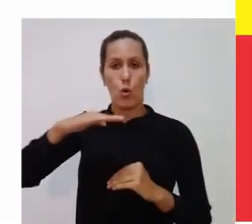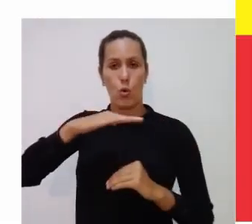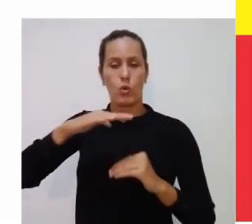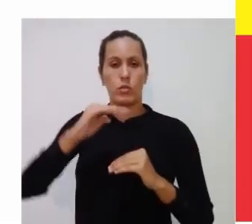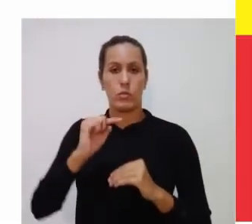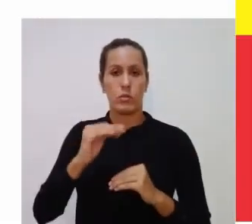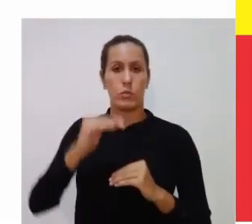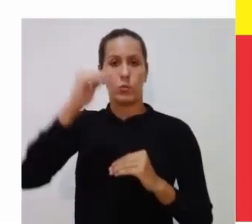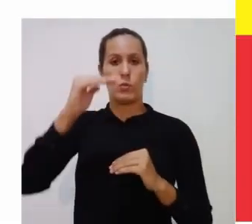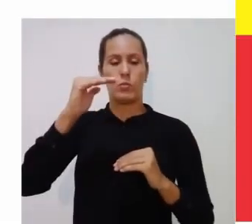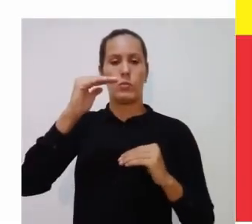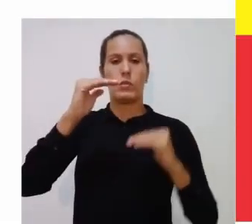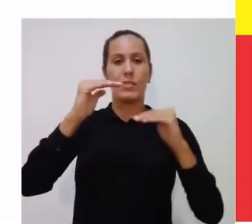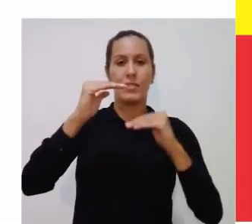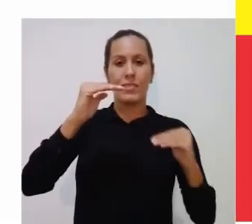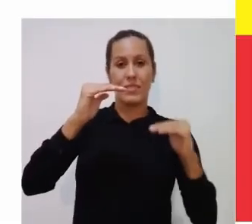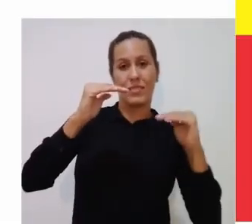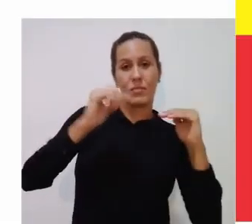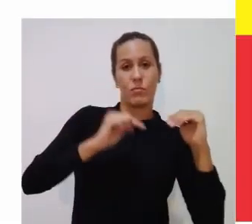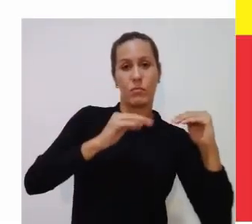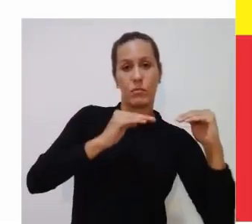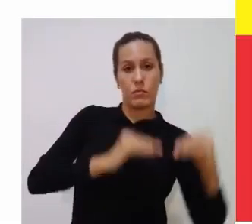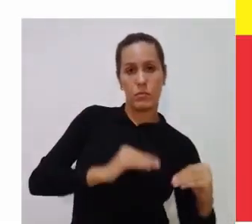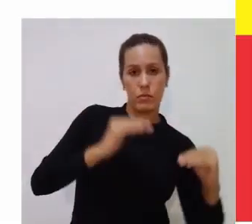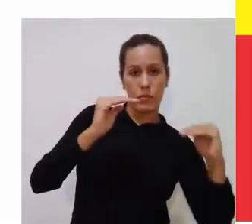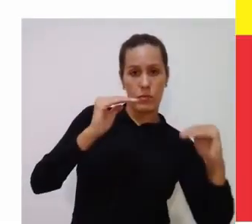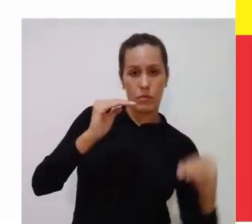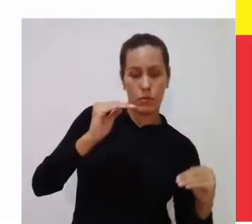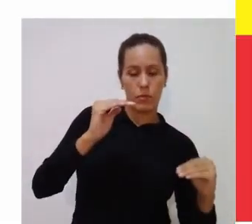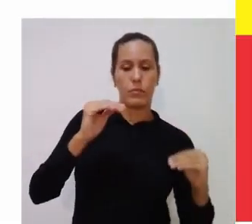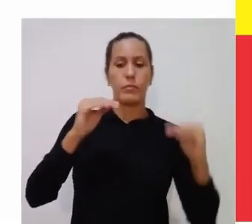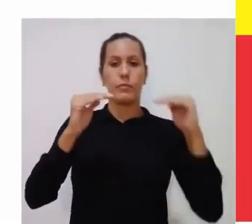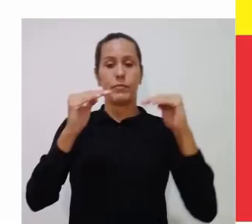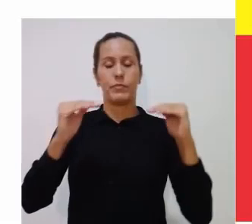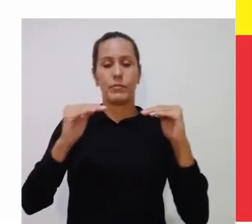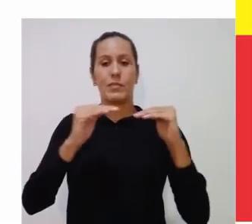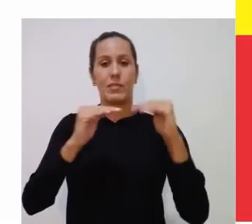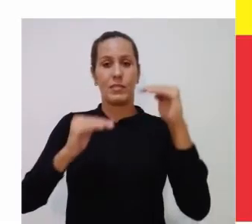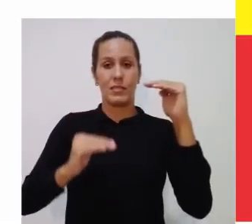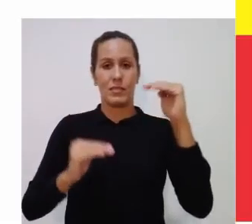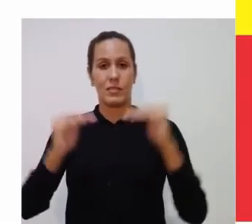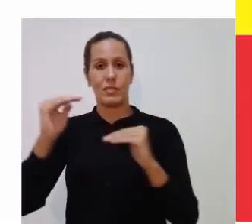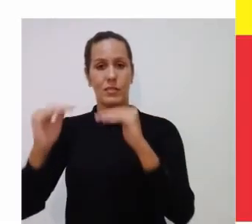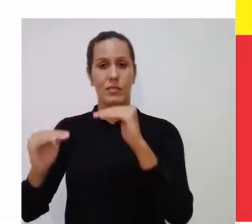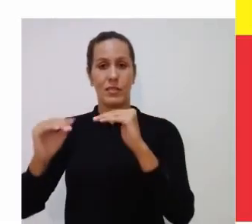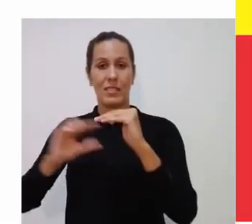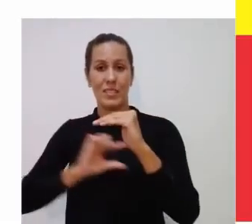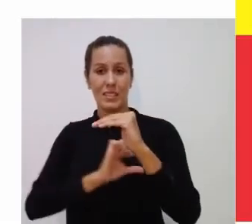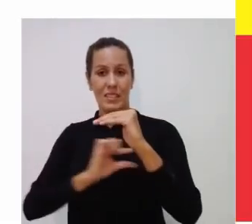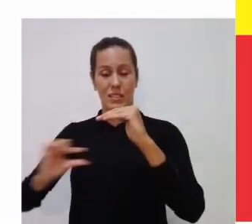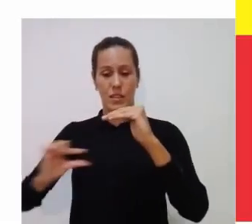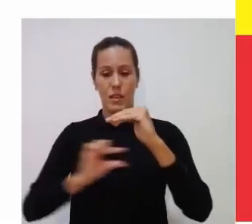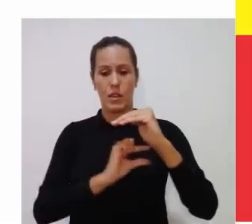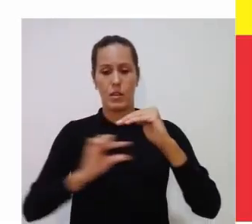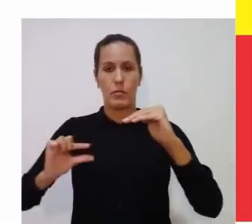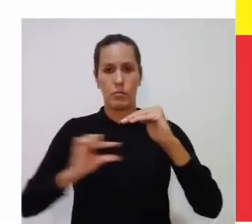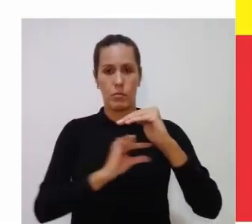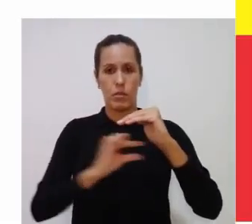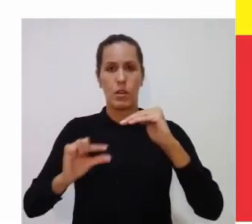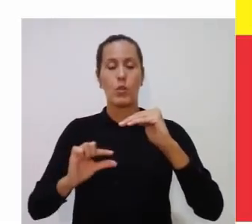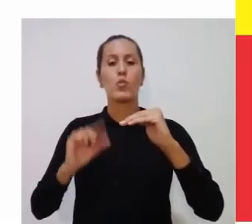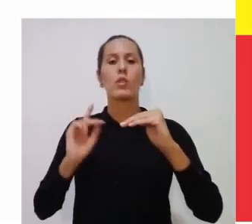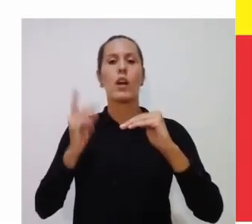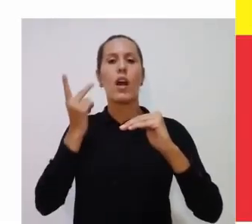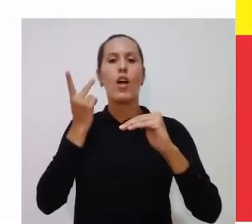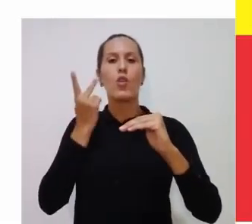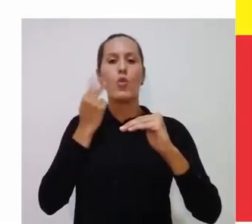está a parte mais superior e Graben a mais inferior. Abaixo dessa formação, como vocês estão vendo aí na tela,